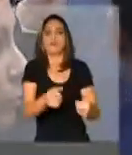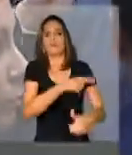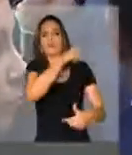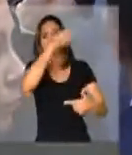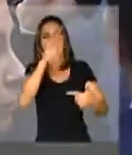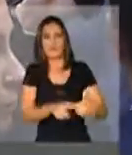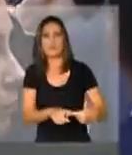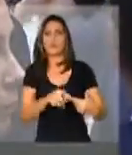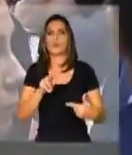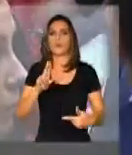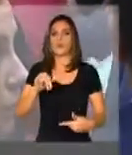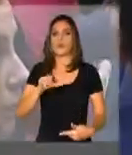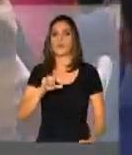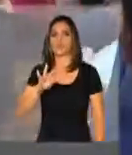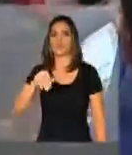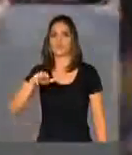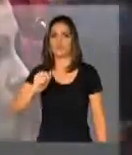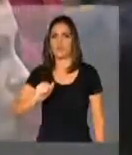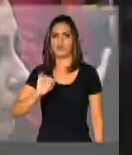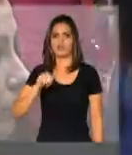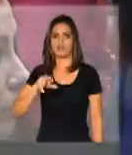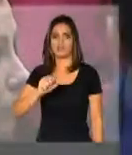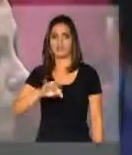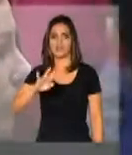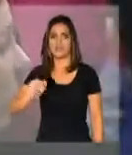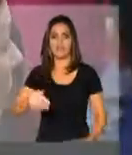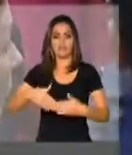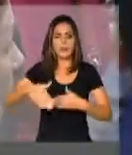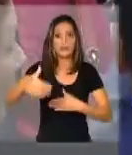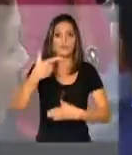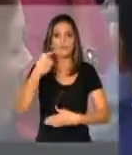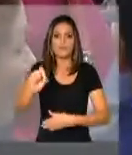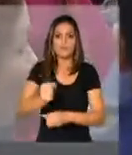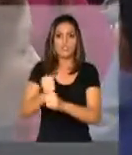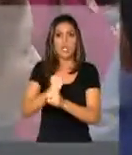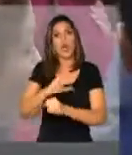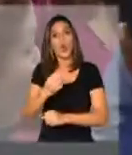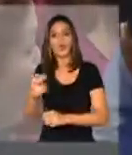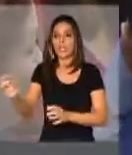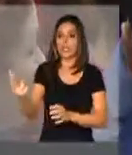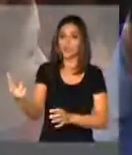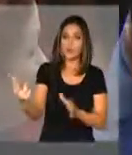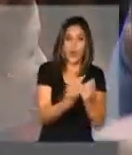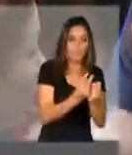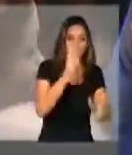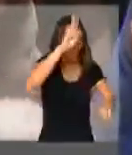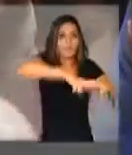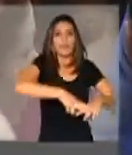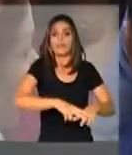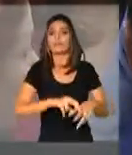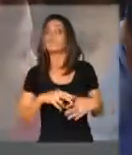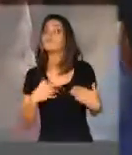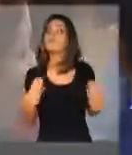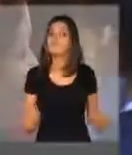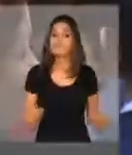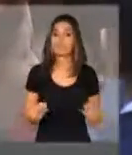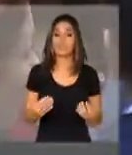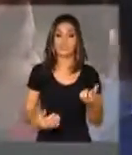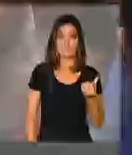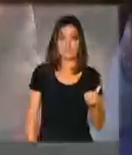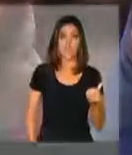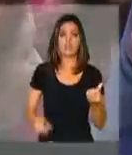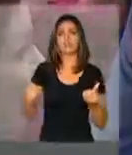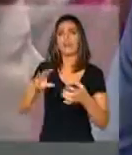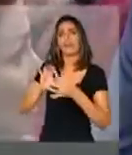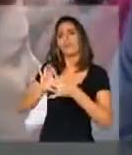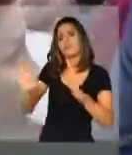instância e daqui a uns 20 anos no STF, ou já podemos enjaular esses bandidos? Seis, indulto de Natal,